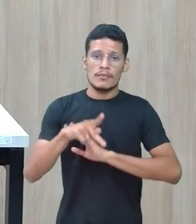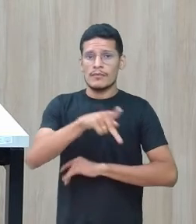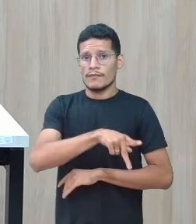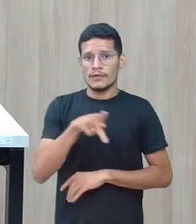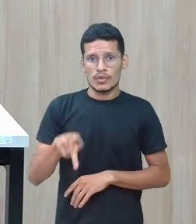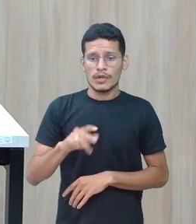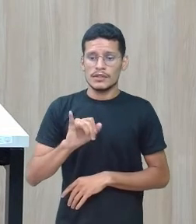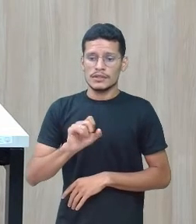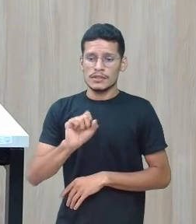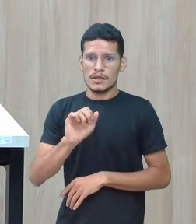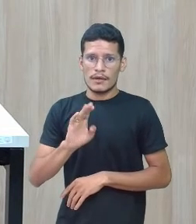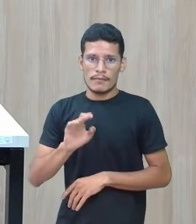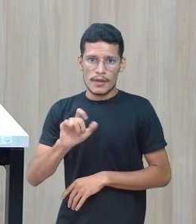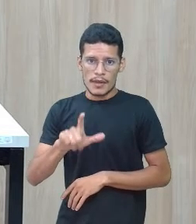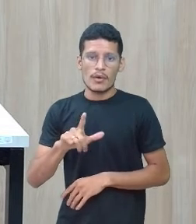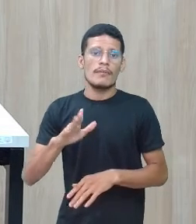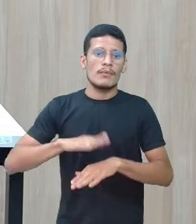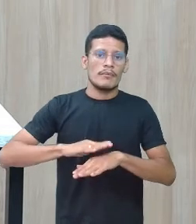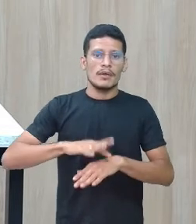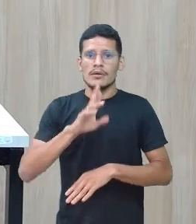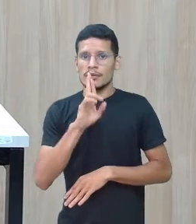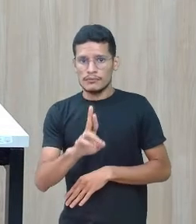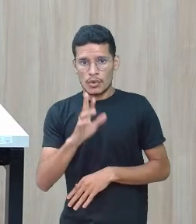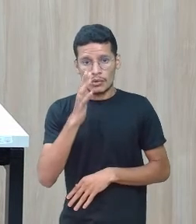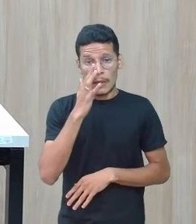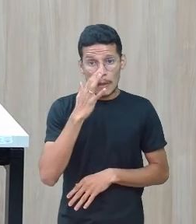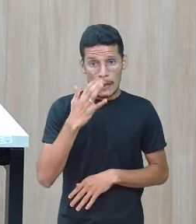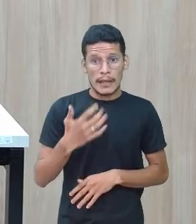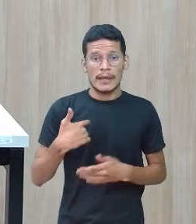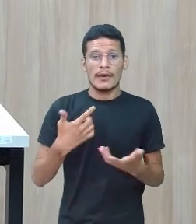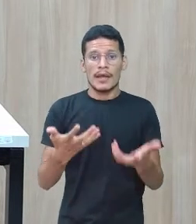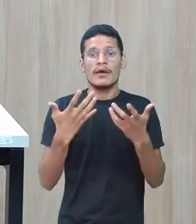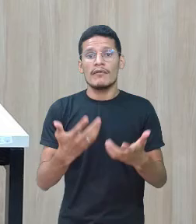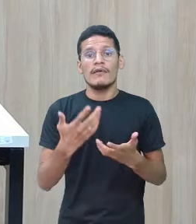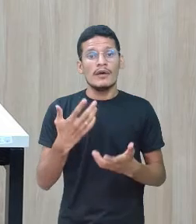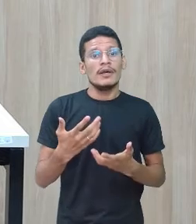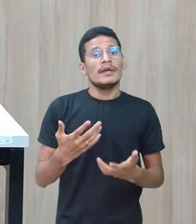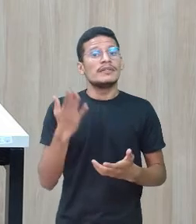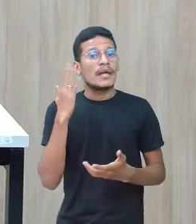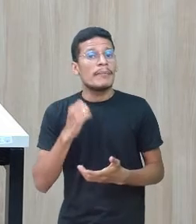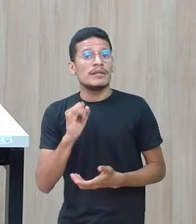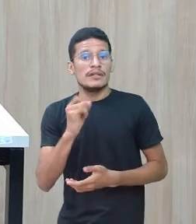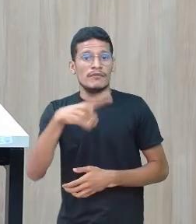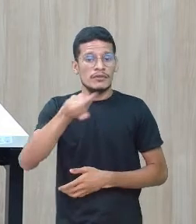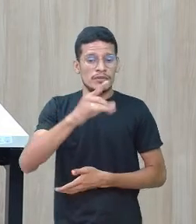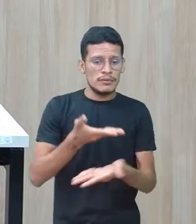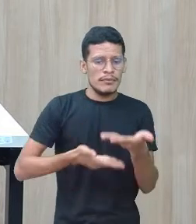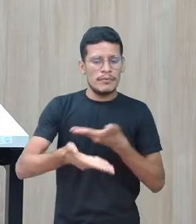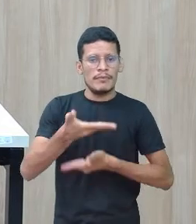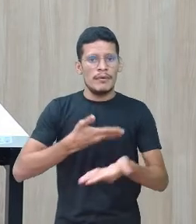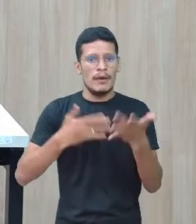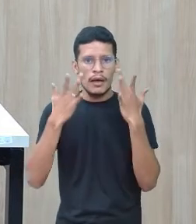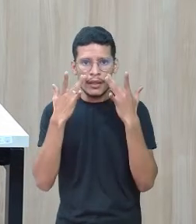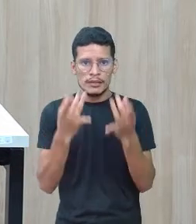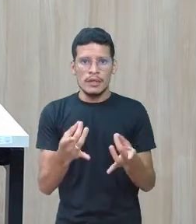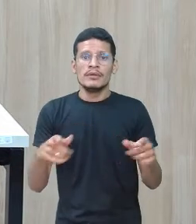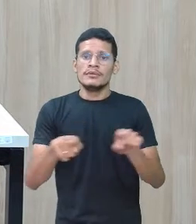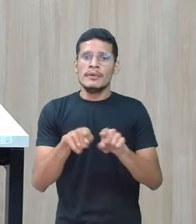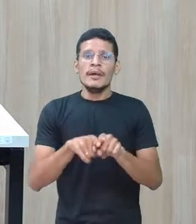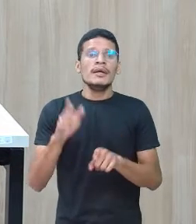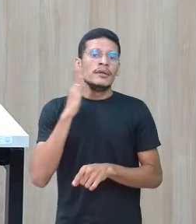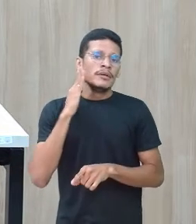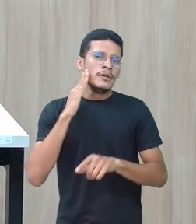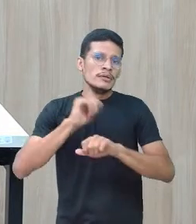Isabel, que é o momento da nossa resposta. Então, eu quero ver realmente se vocês estão prestando atenção e se